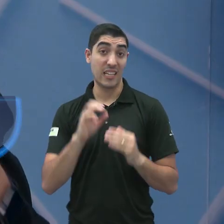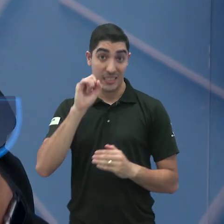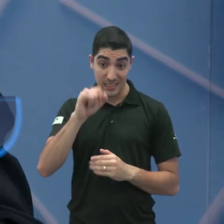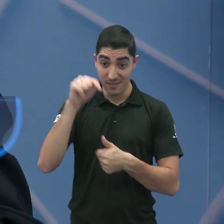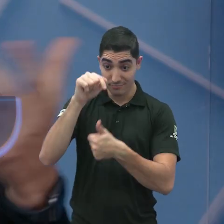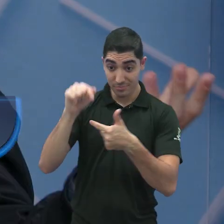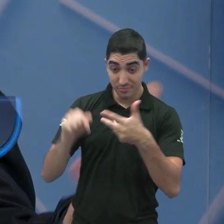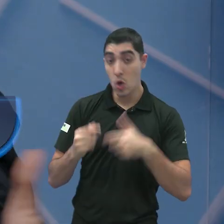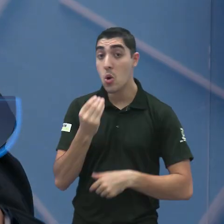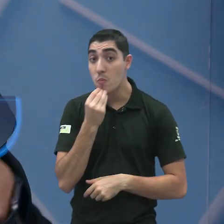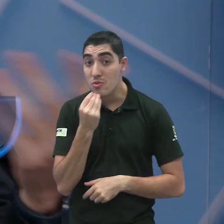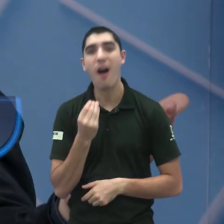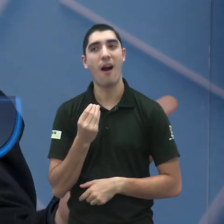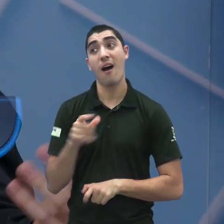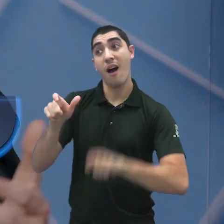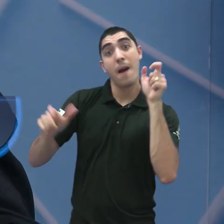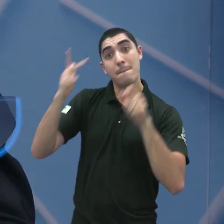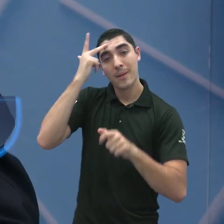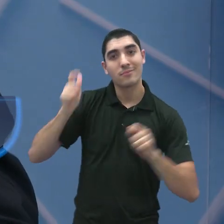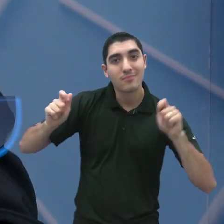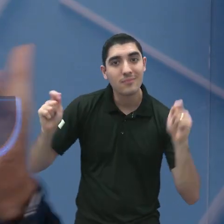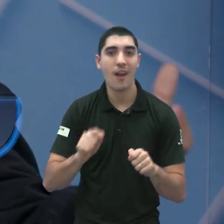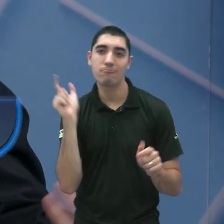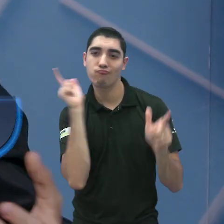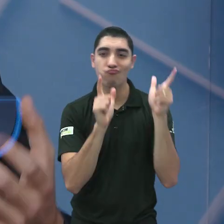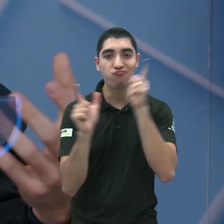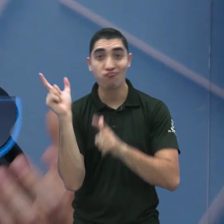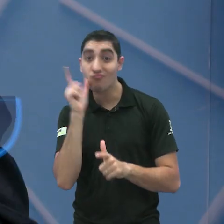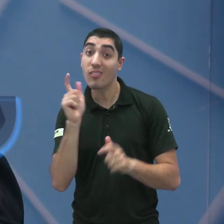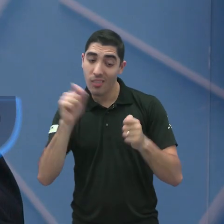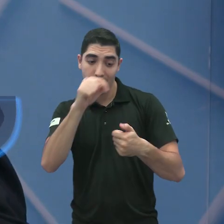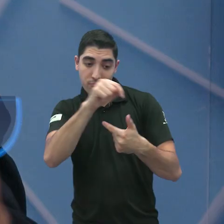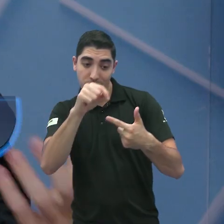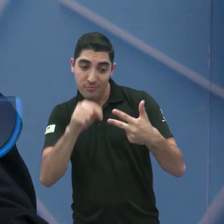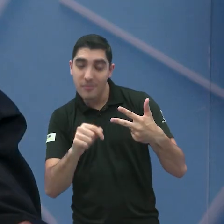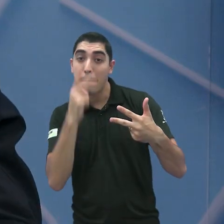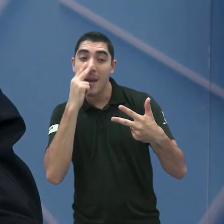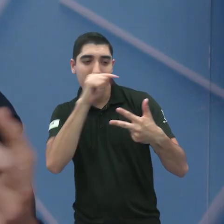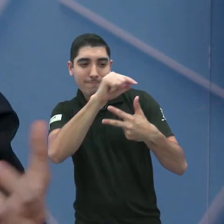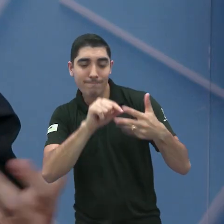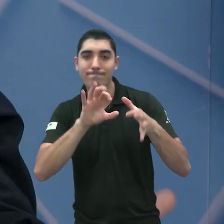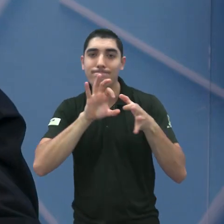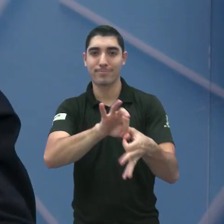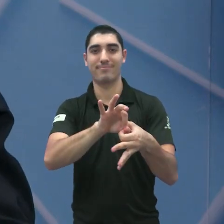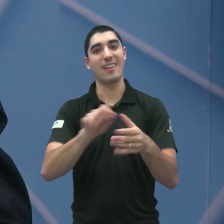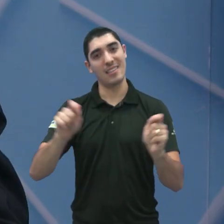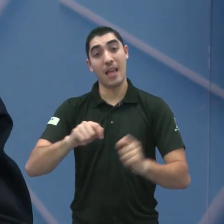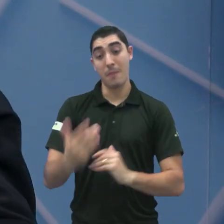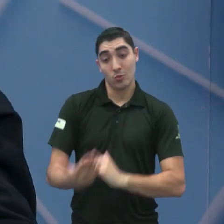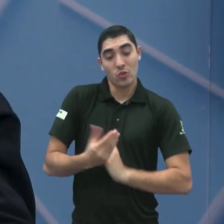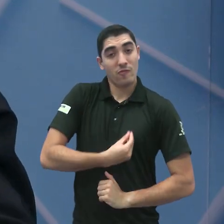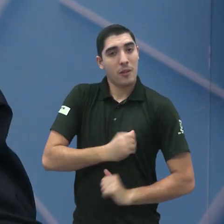agrega muito no cotidiano do cidadão, né? Então, acho que são braços que a gente pode ir se apoiando e facilita muito